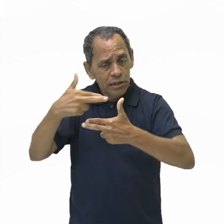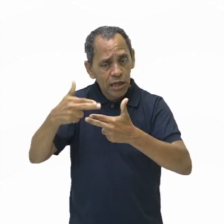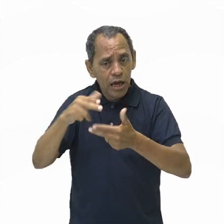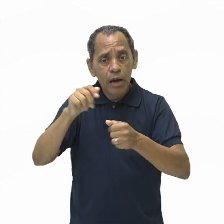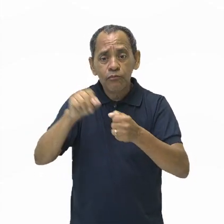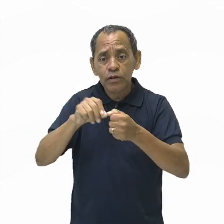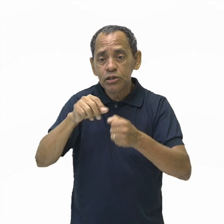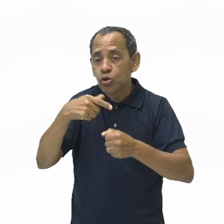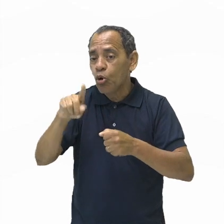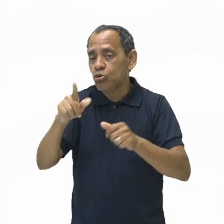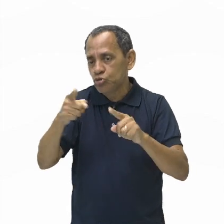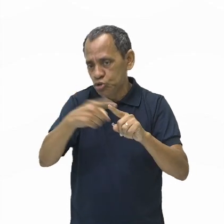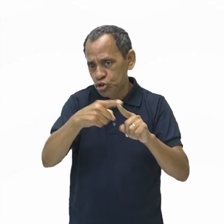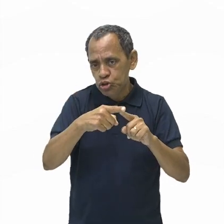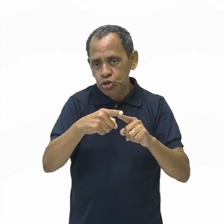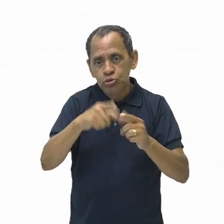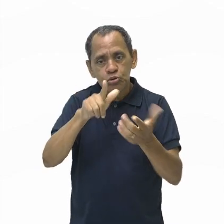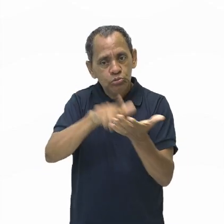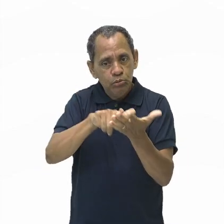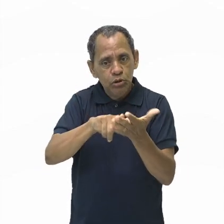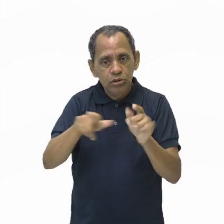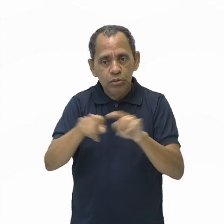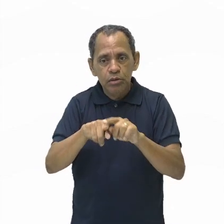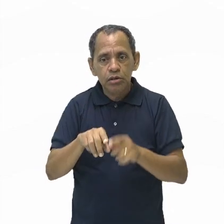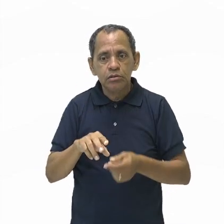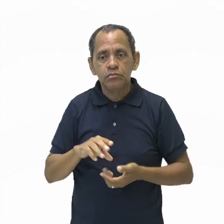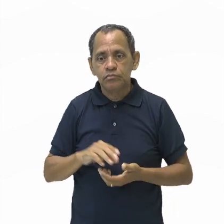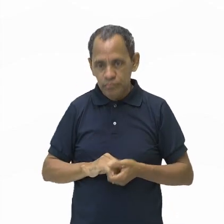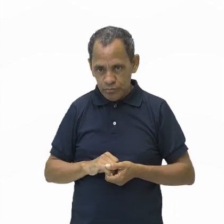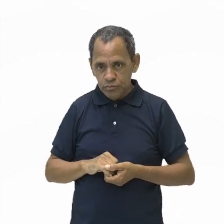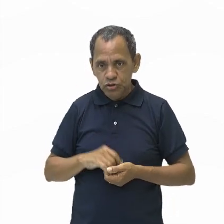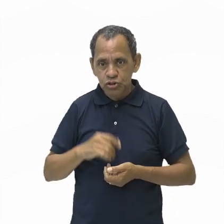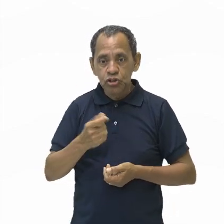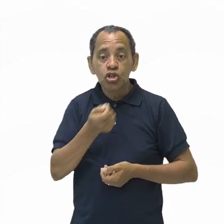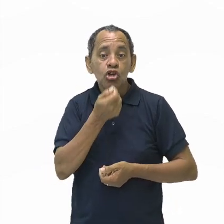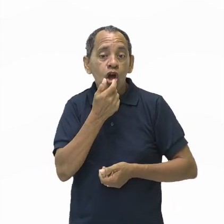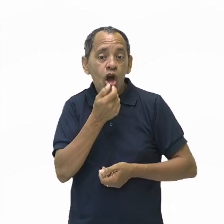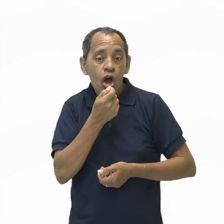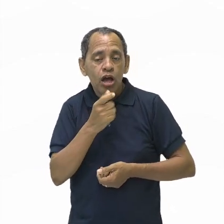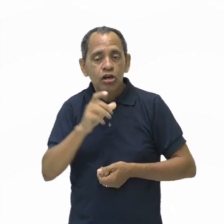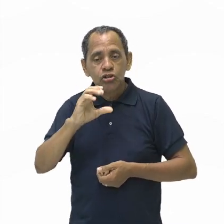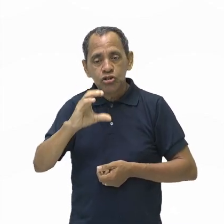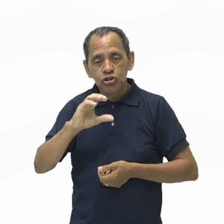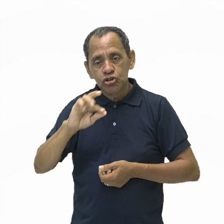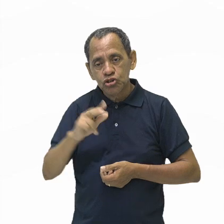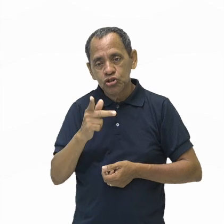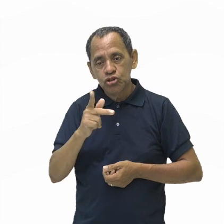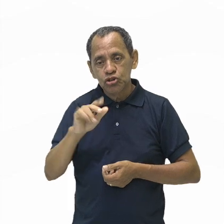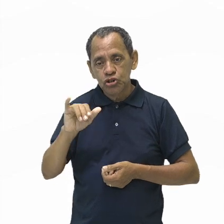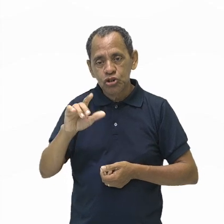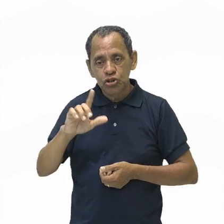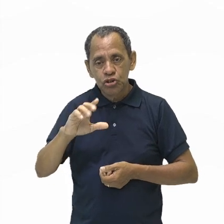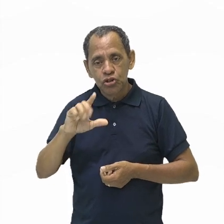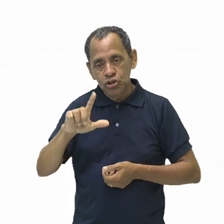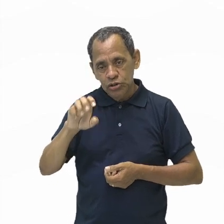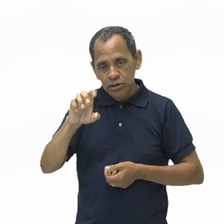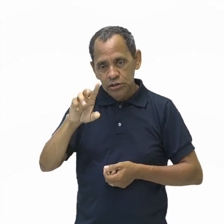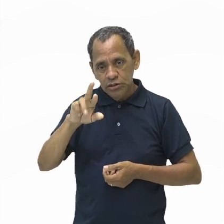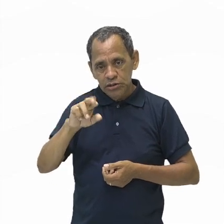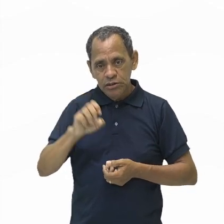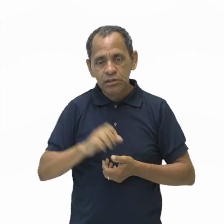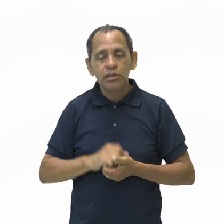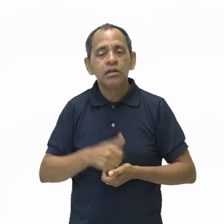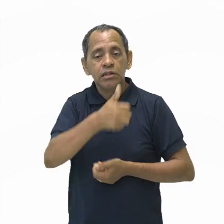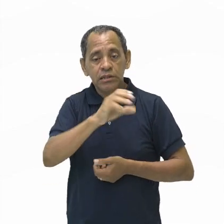papéis. Pode ser o chiclete tem 10 anos, a ponta do cigarro tem de